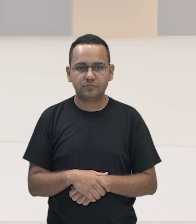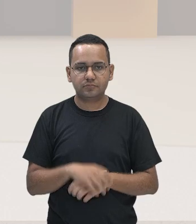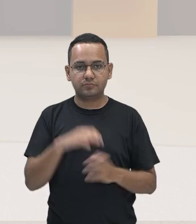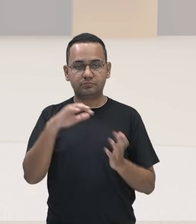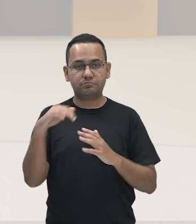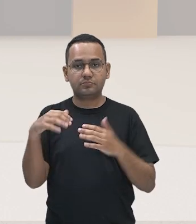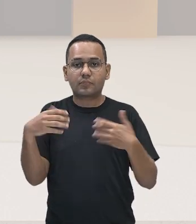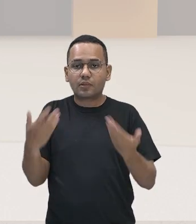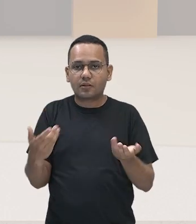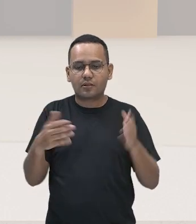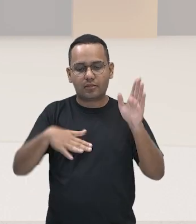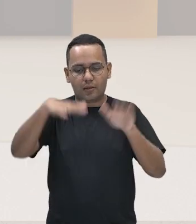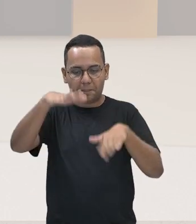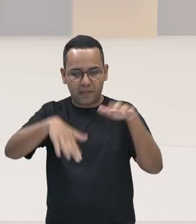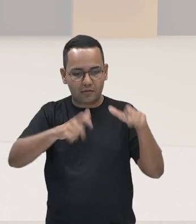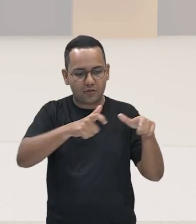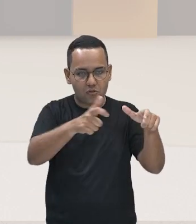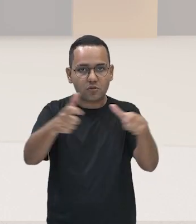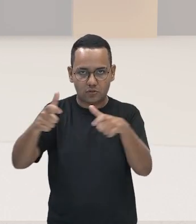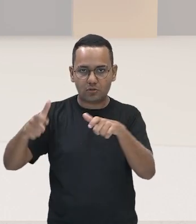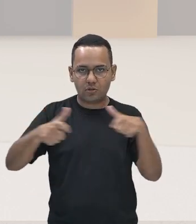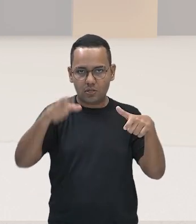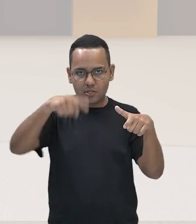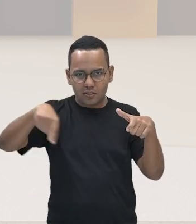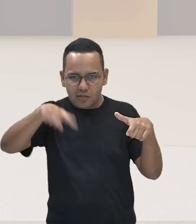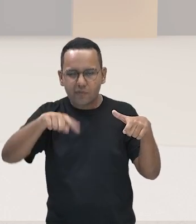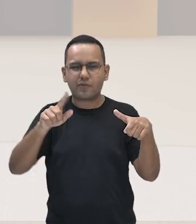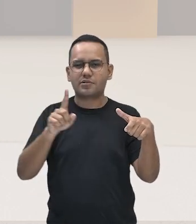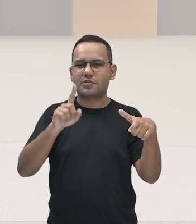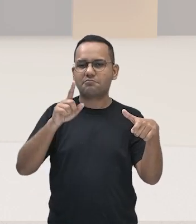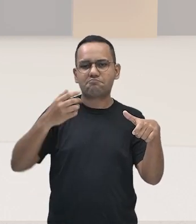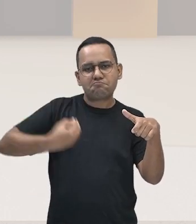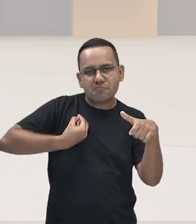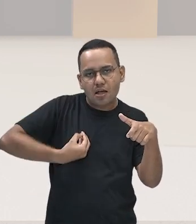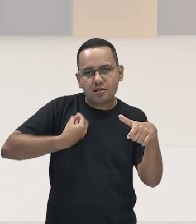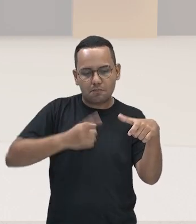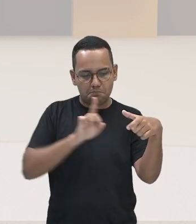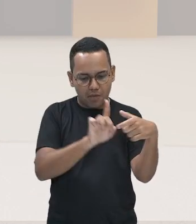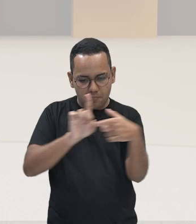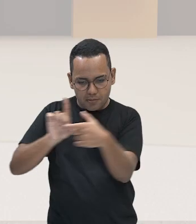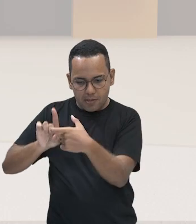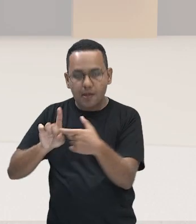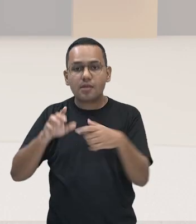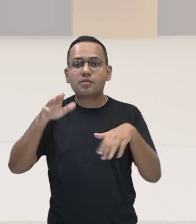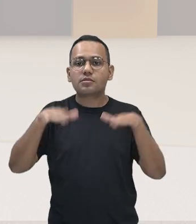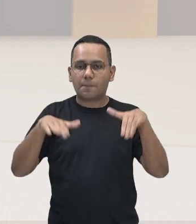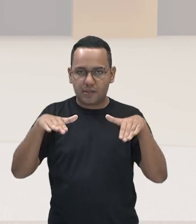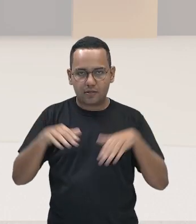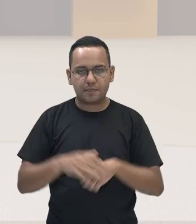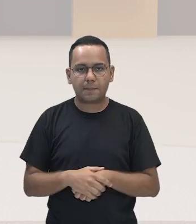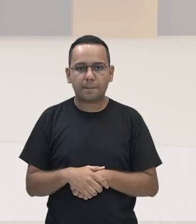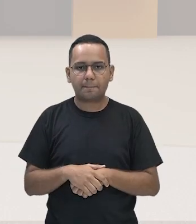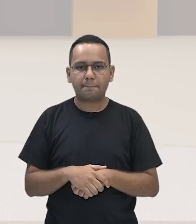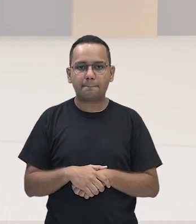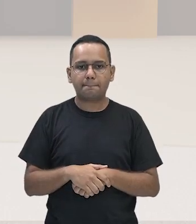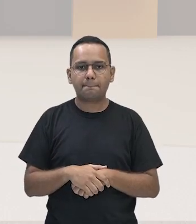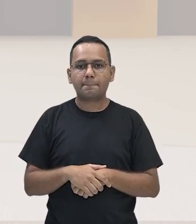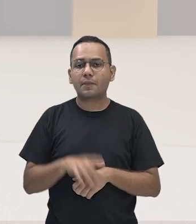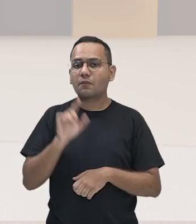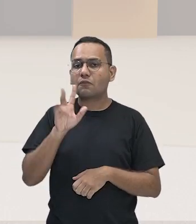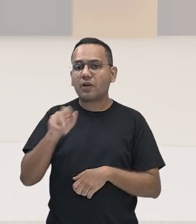muito do local onde você está inserido, isso tudo torna-lhe variável as taxas de